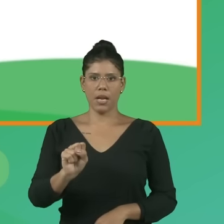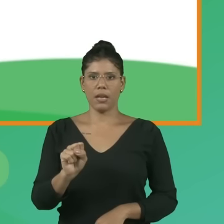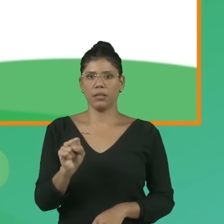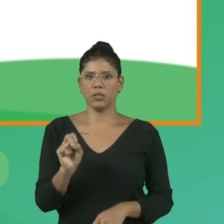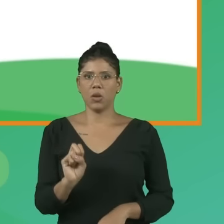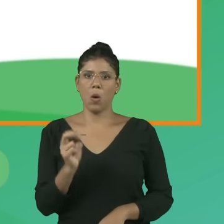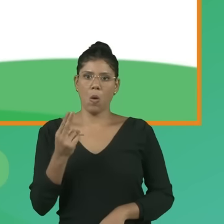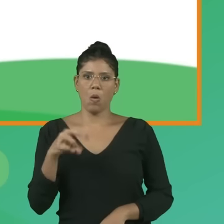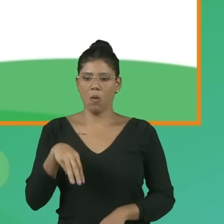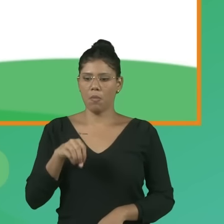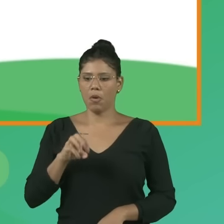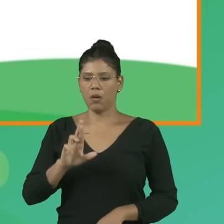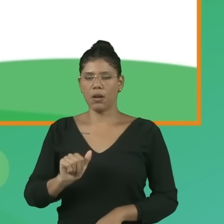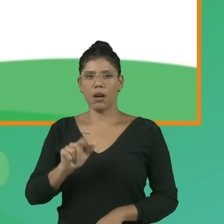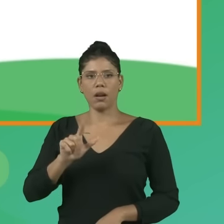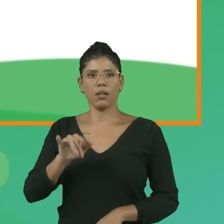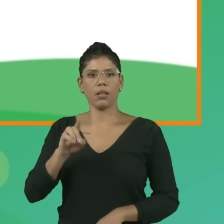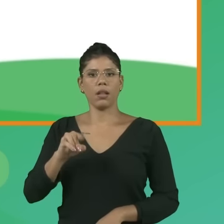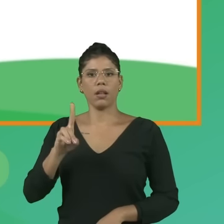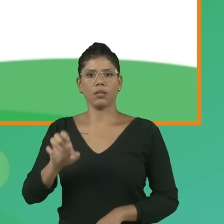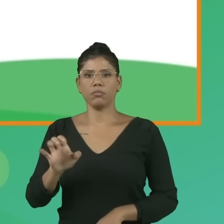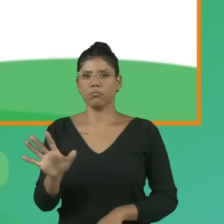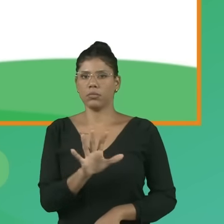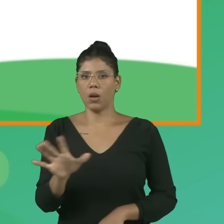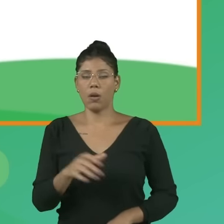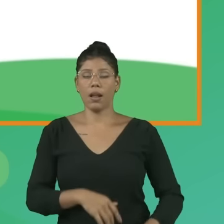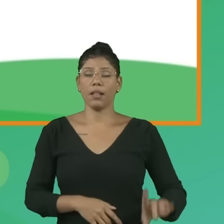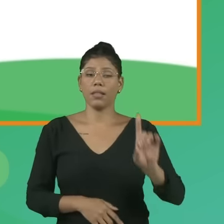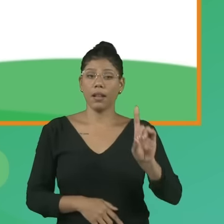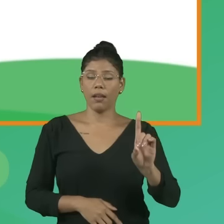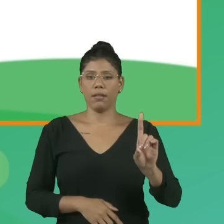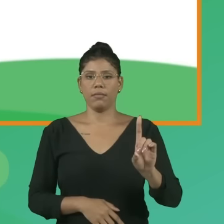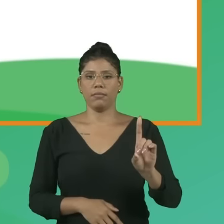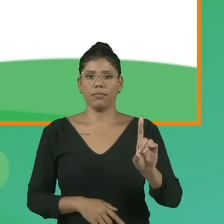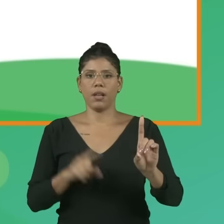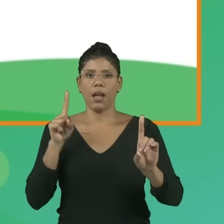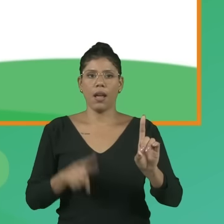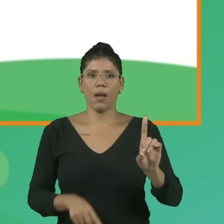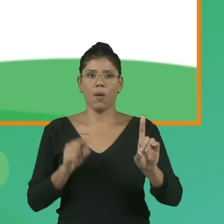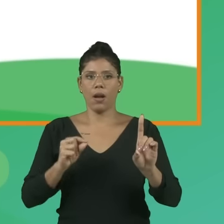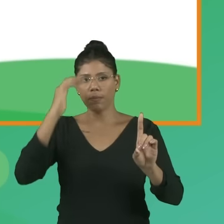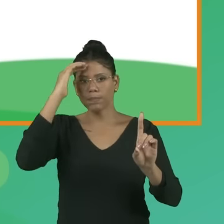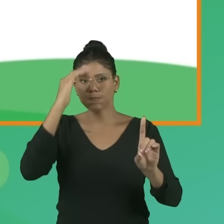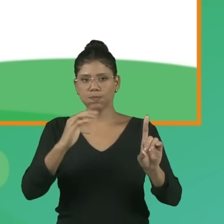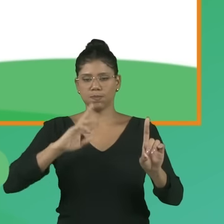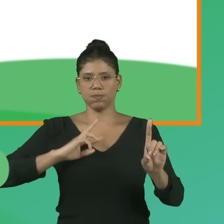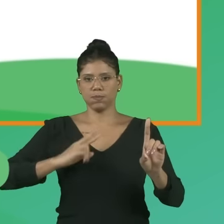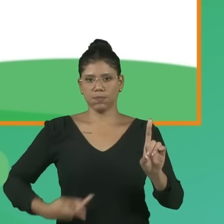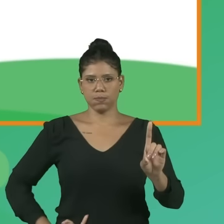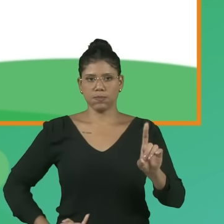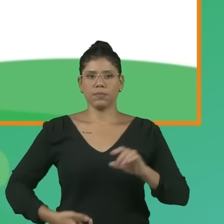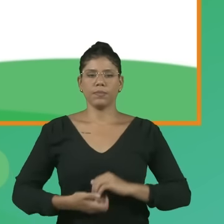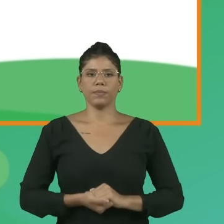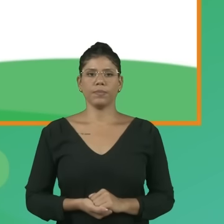Então, temos aqui a questão da dignidade e aí a nossa questão correta aqui é a letra D de dado.